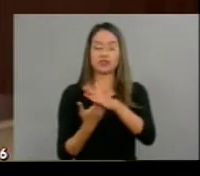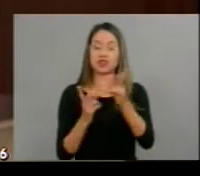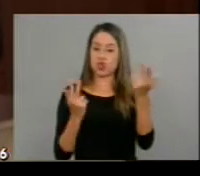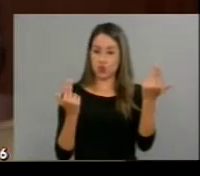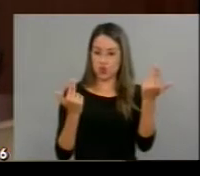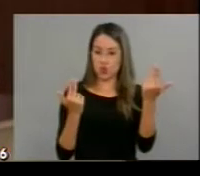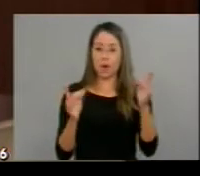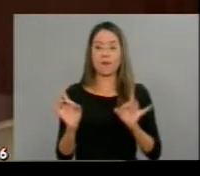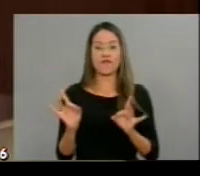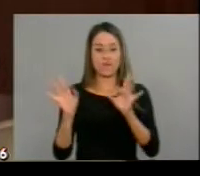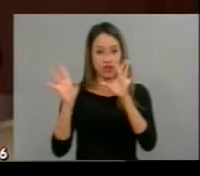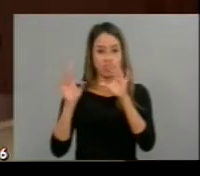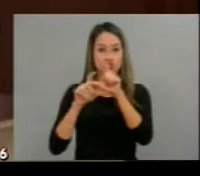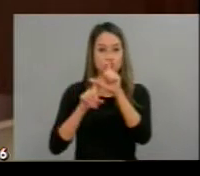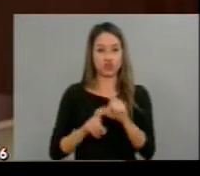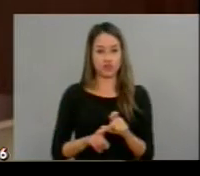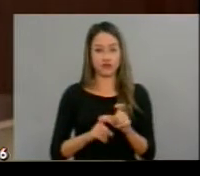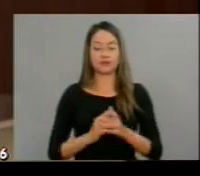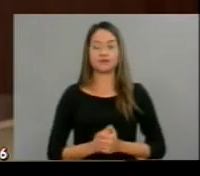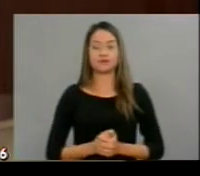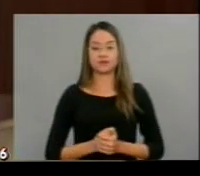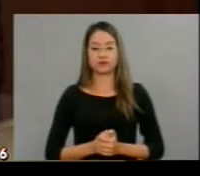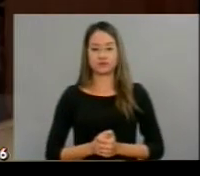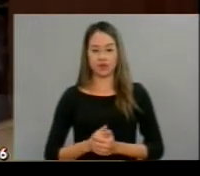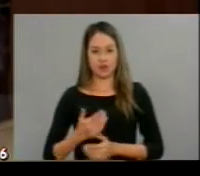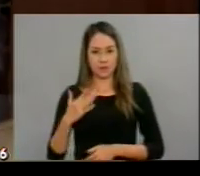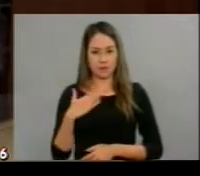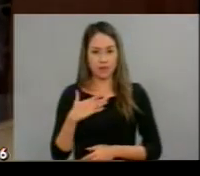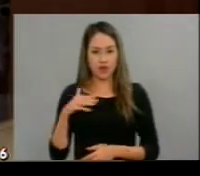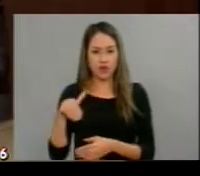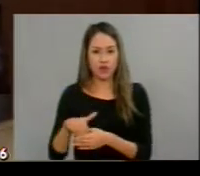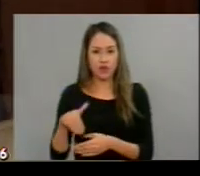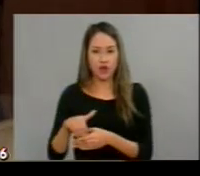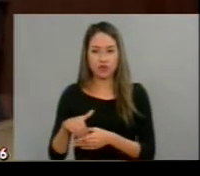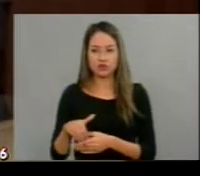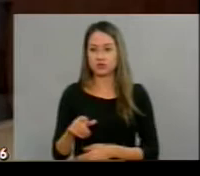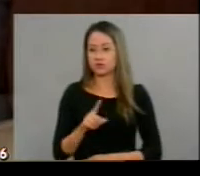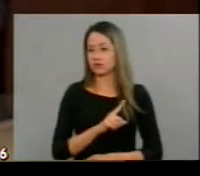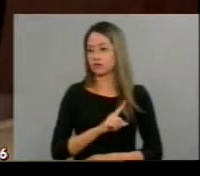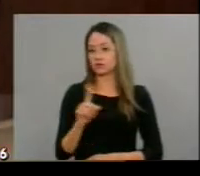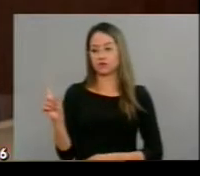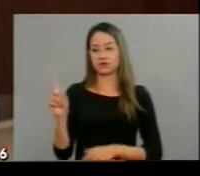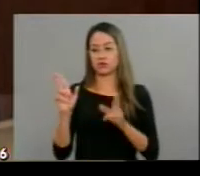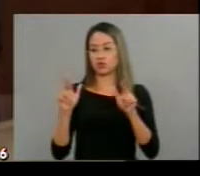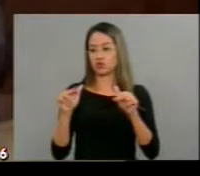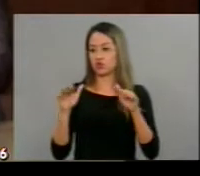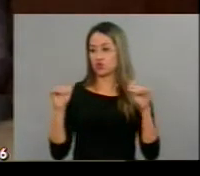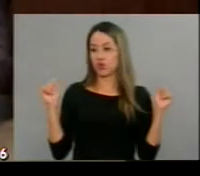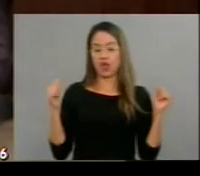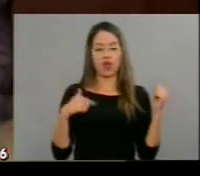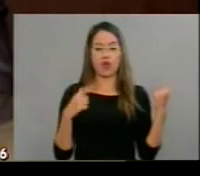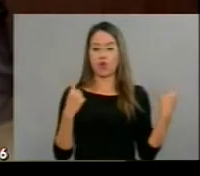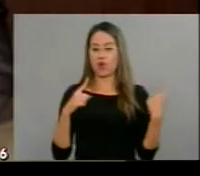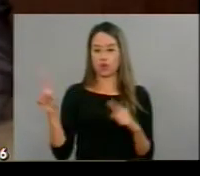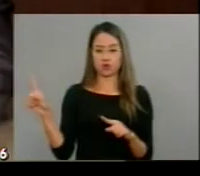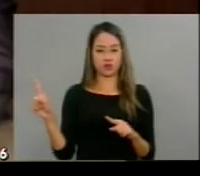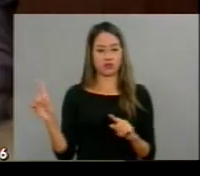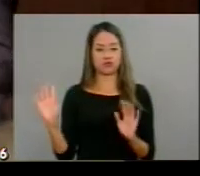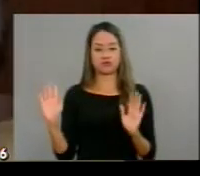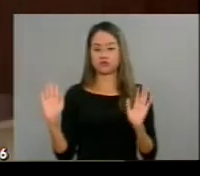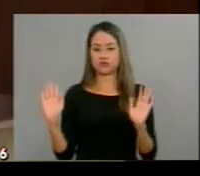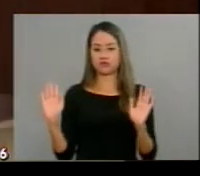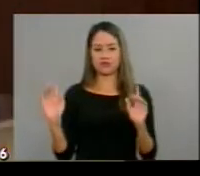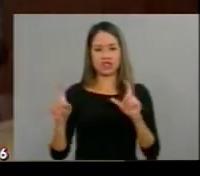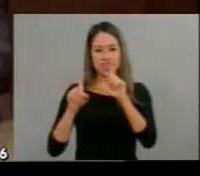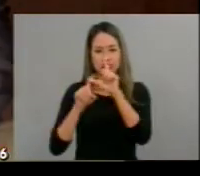para vender títulos. Não com o nosso voto. Eu voto contra. Eu sou contra a venda da dívida ativa.